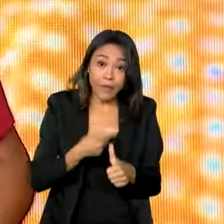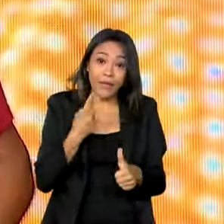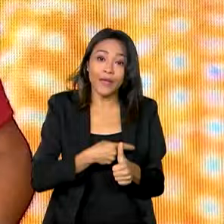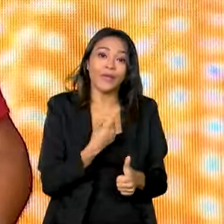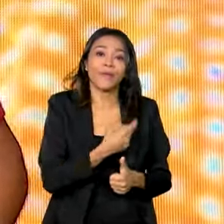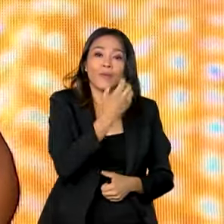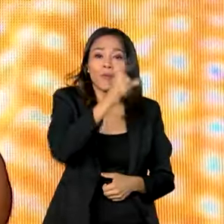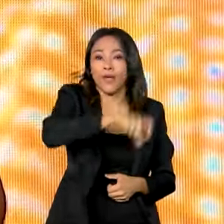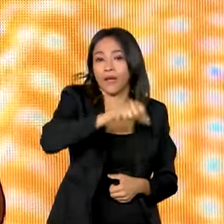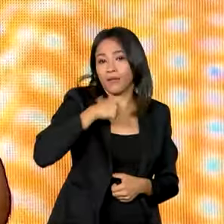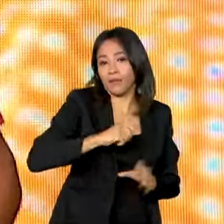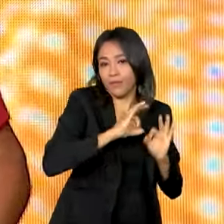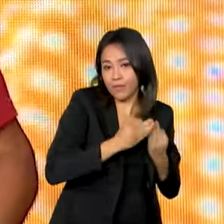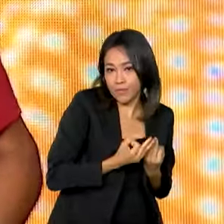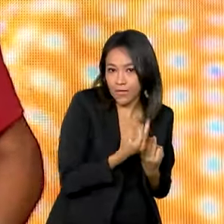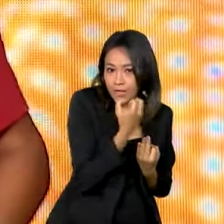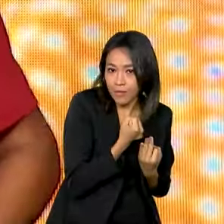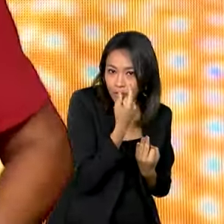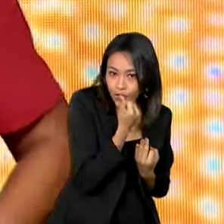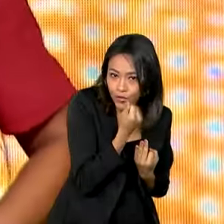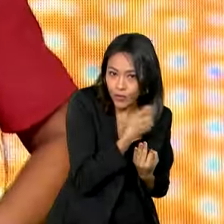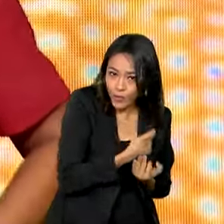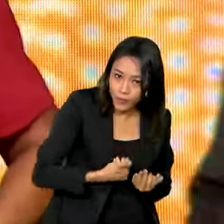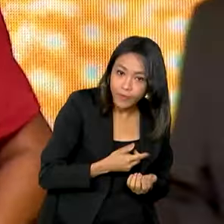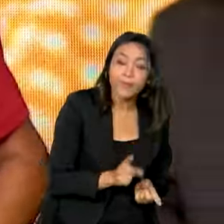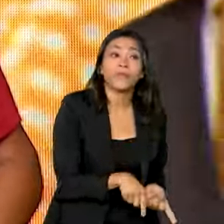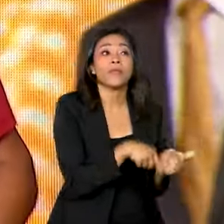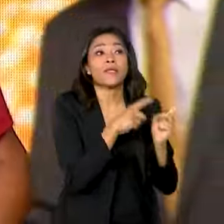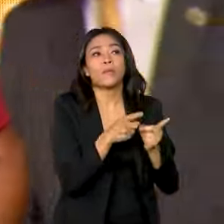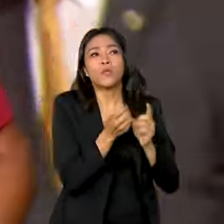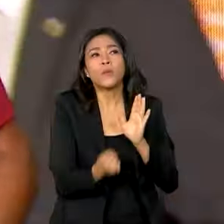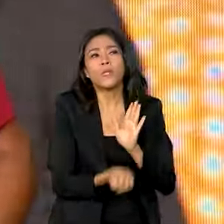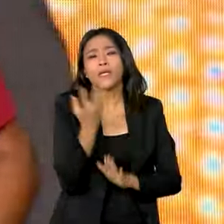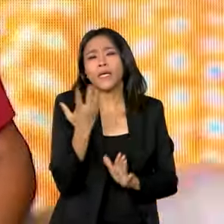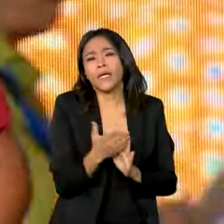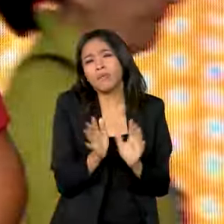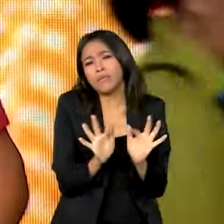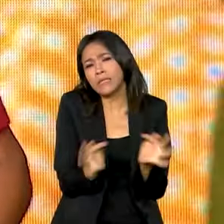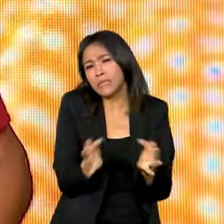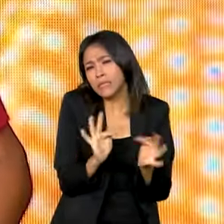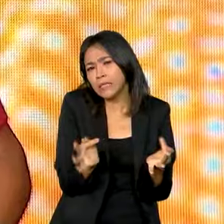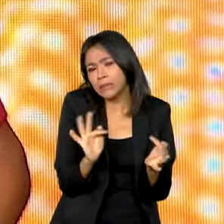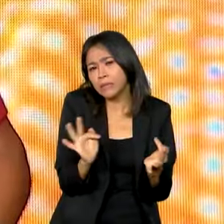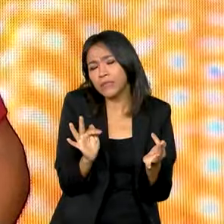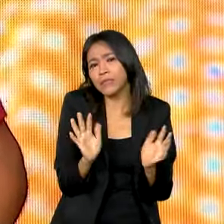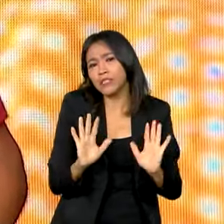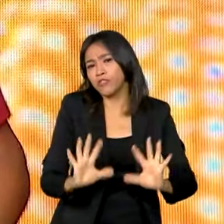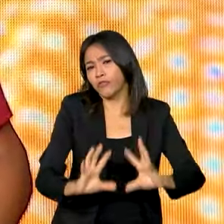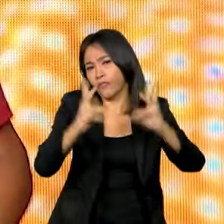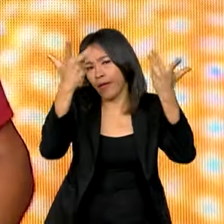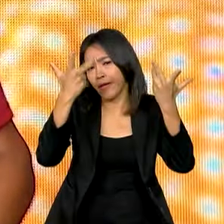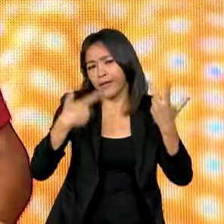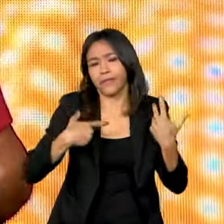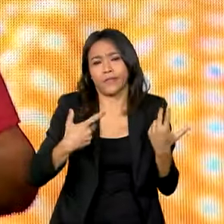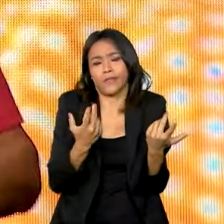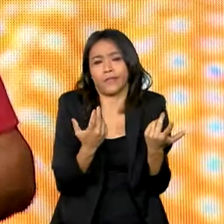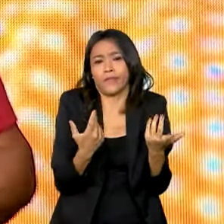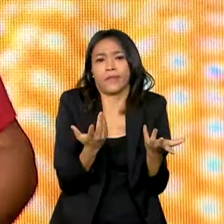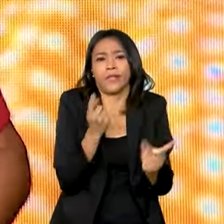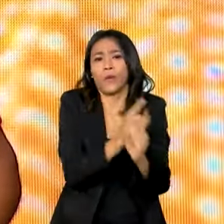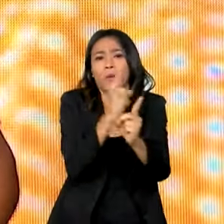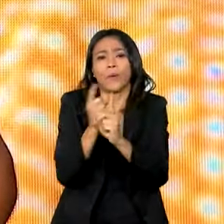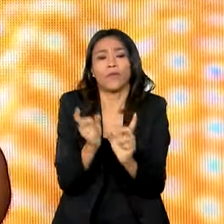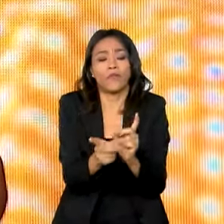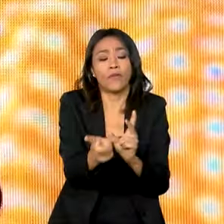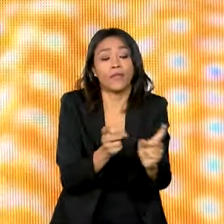Família. Aí peguei e montei uma pequena barraca em festa, em eventos, montando uma barraquinha